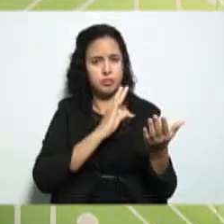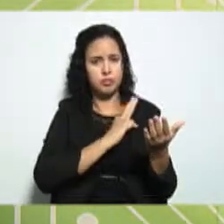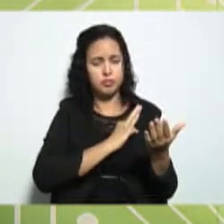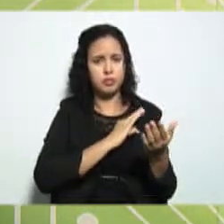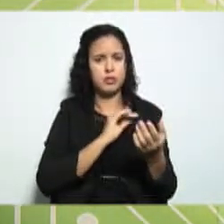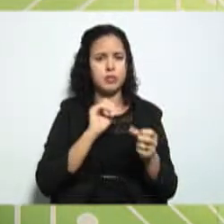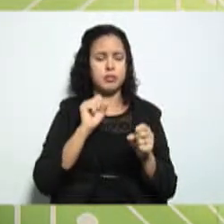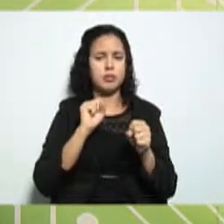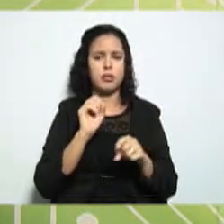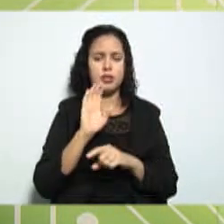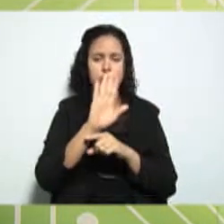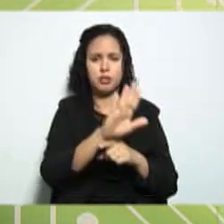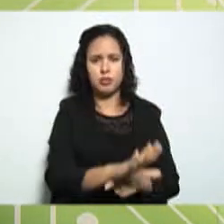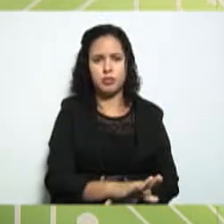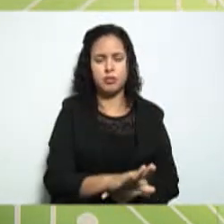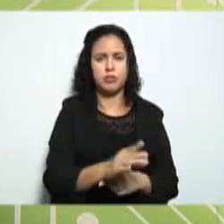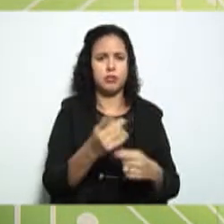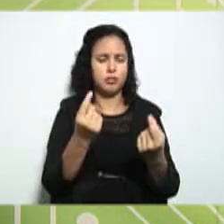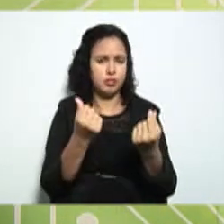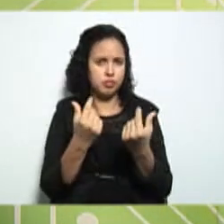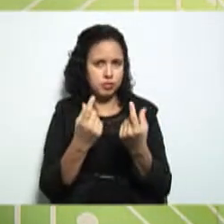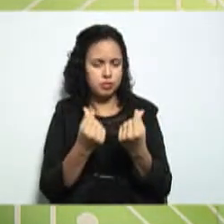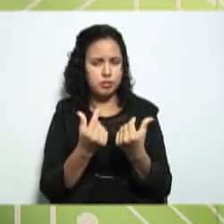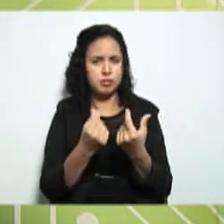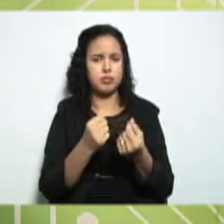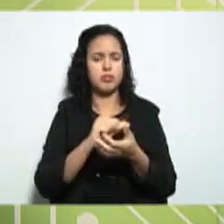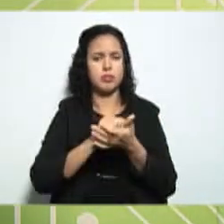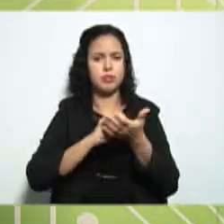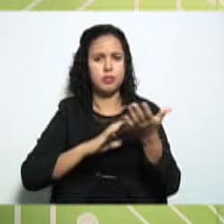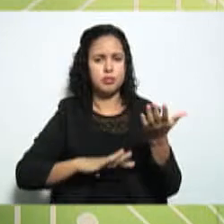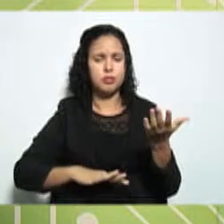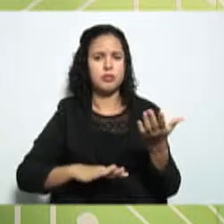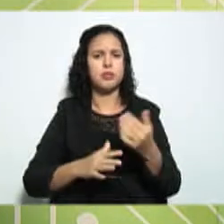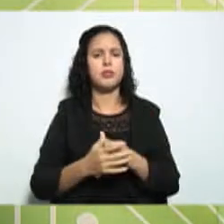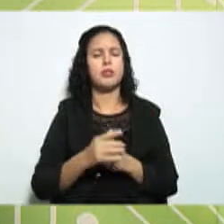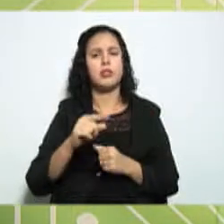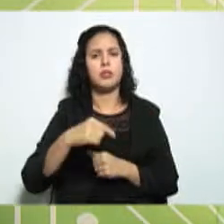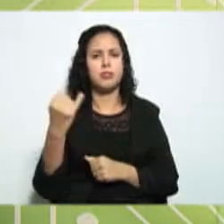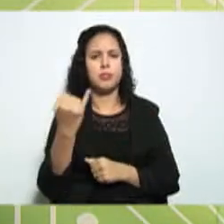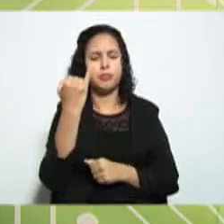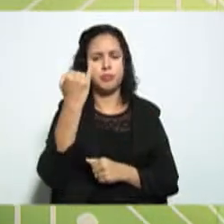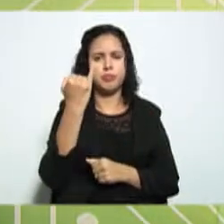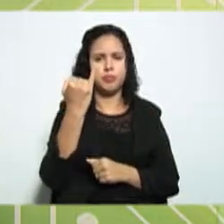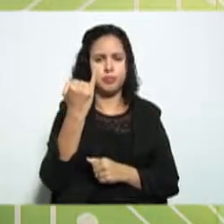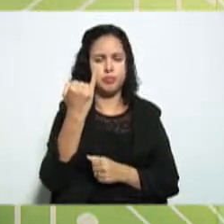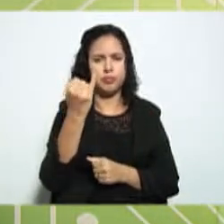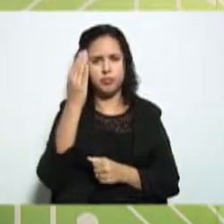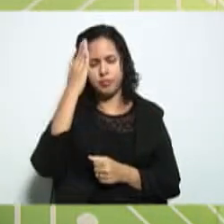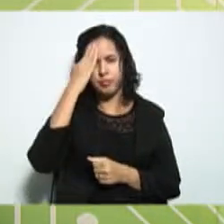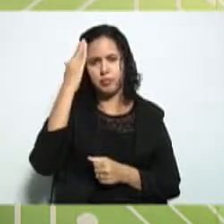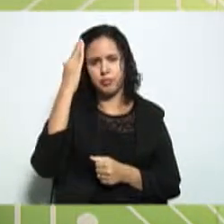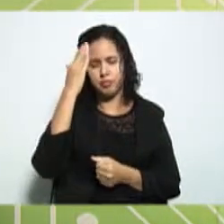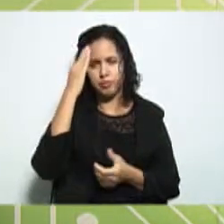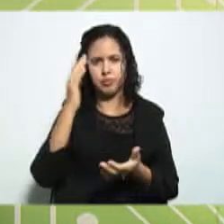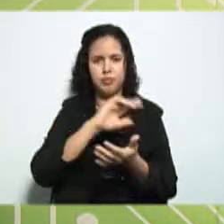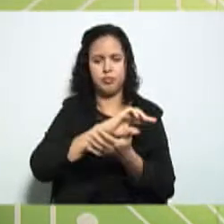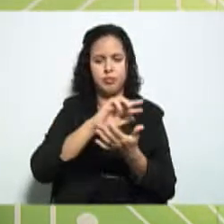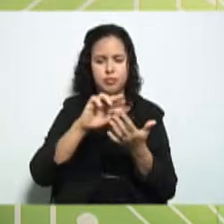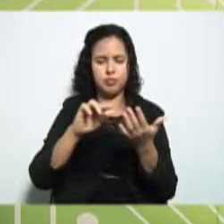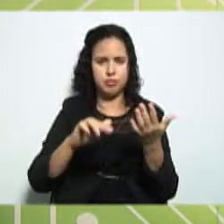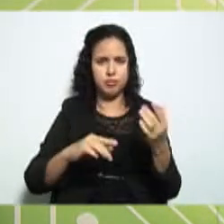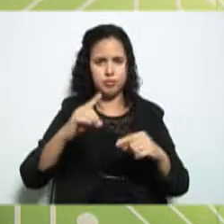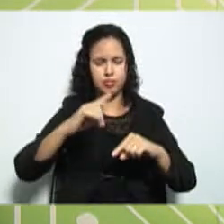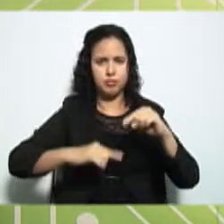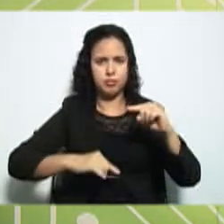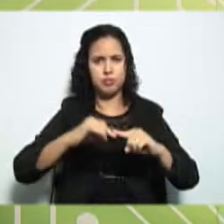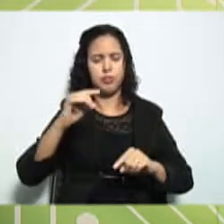ajudar com a lucratividade dessa atividade econômica. No entanto, é muito importante saber que é importante, sim, diversificar, produzir vários produtos